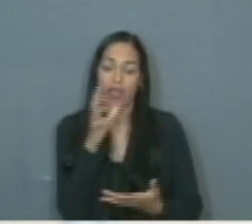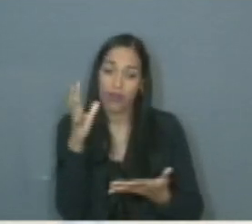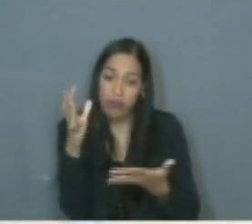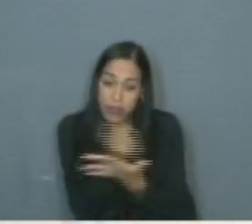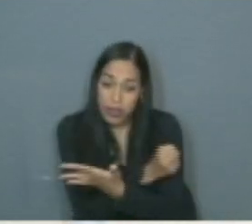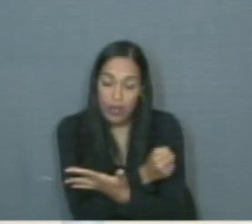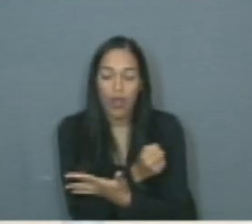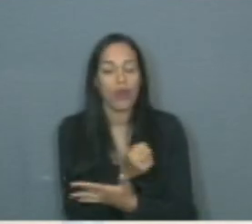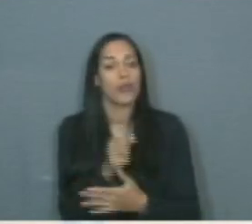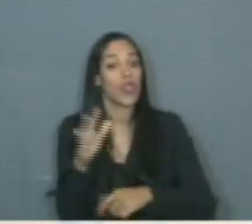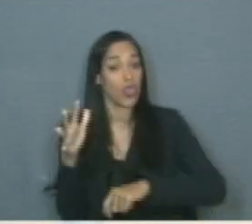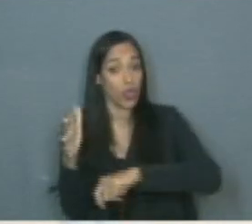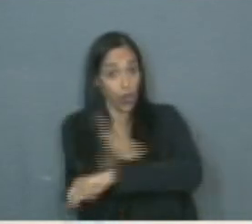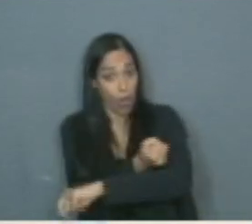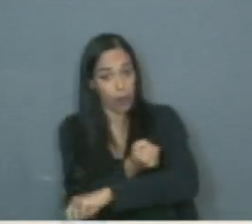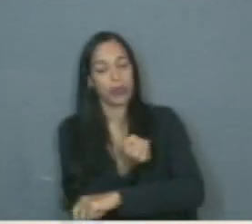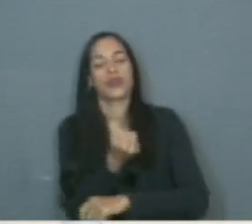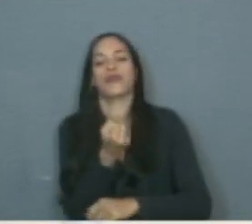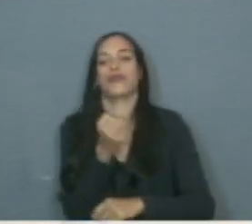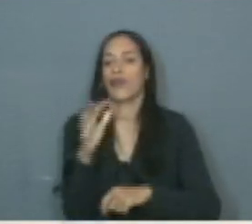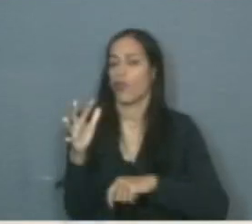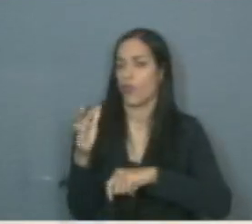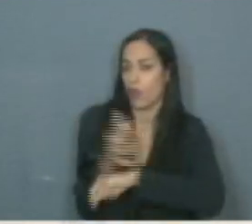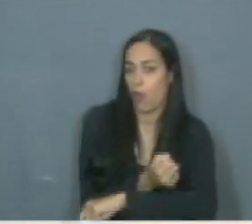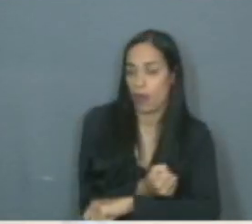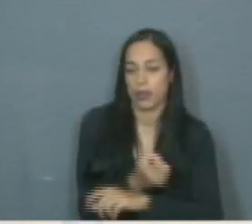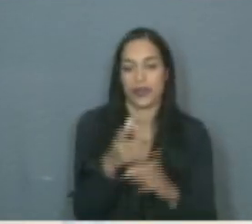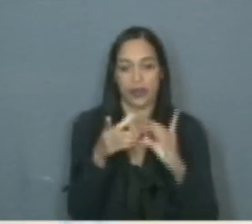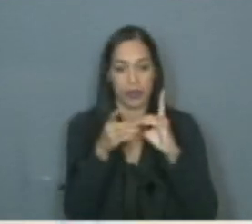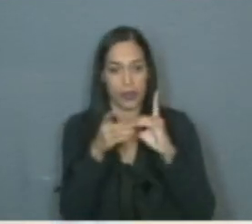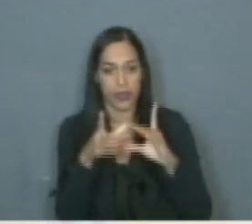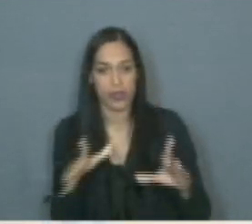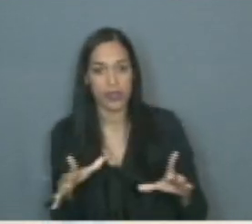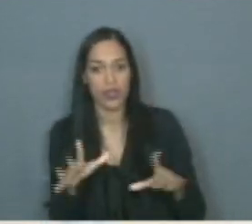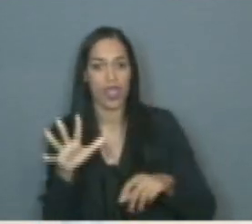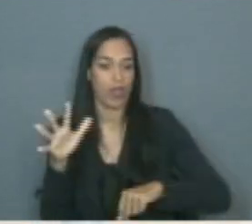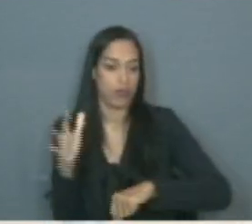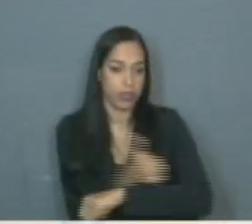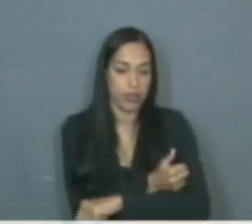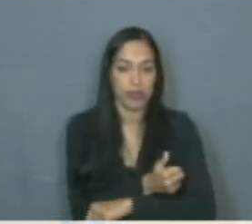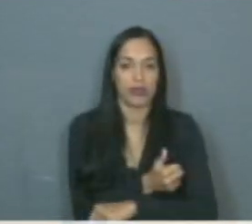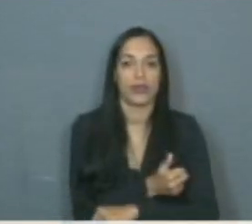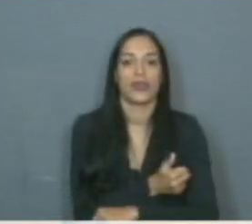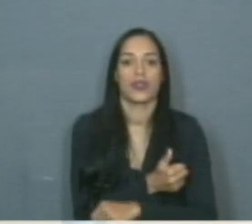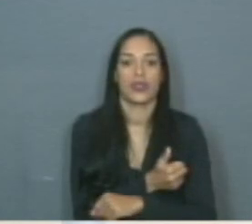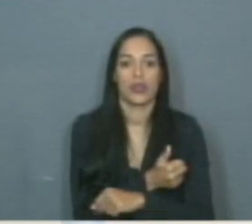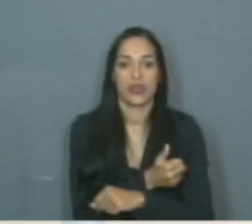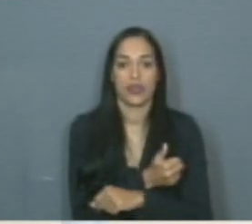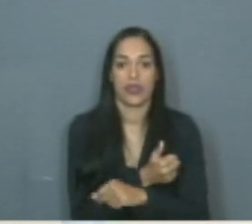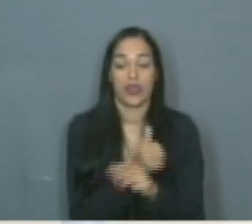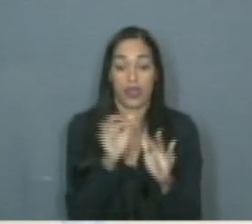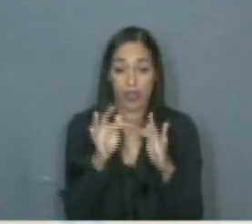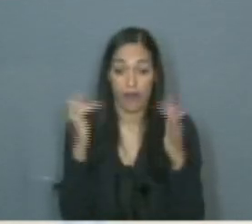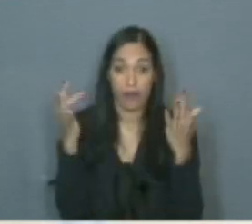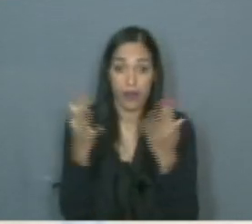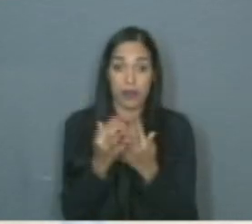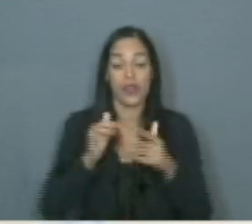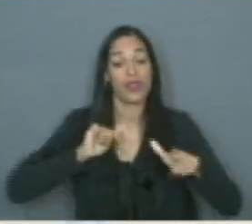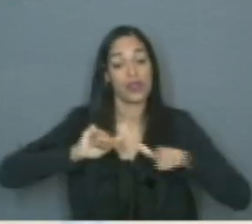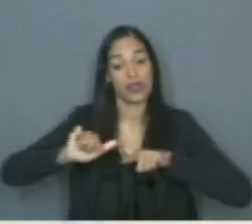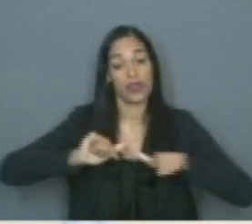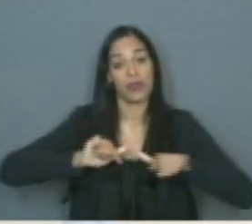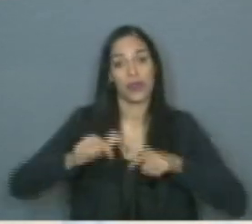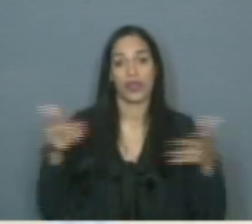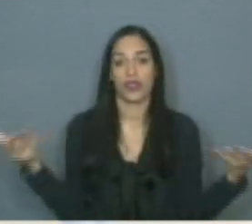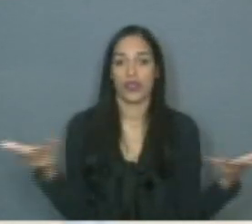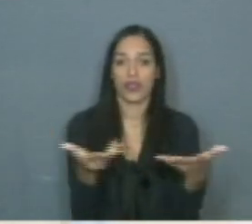todo tipo de golpismo, tanto o golpismo contra a democracia, quanto o golpismo contra famílias de trabalhadores que